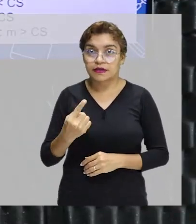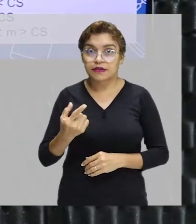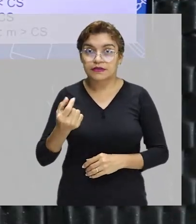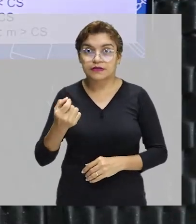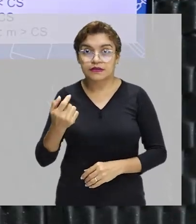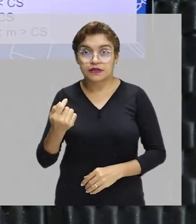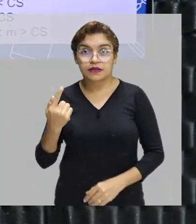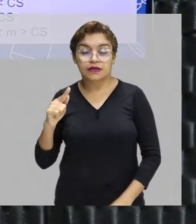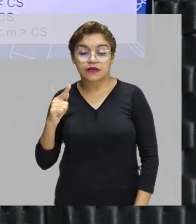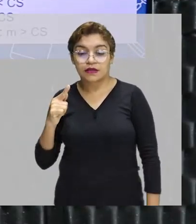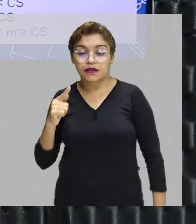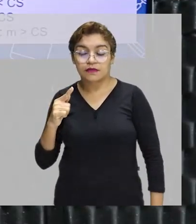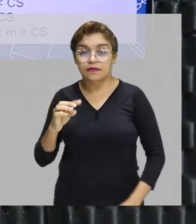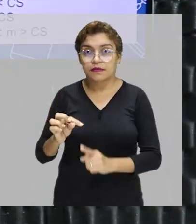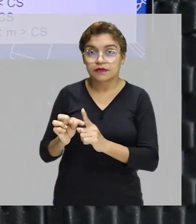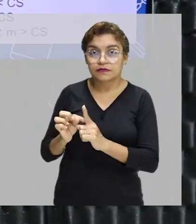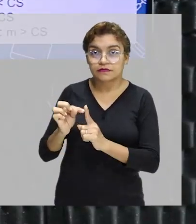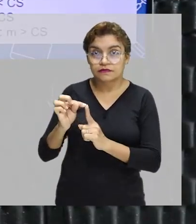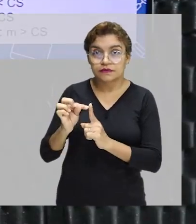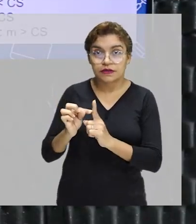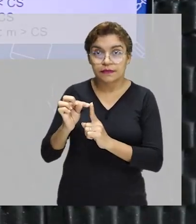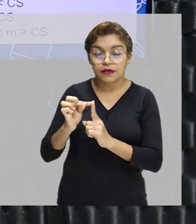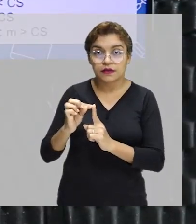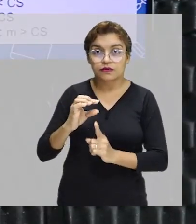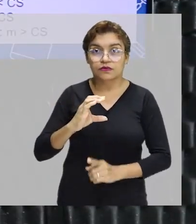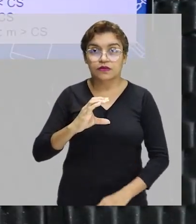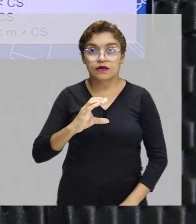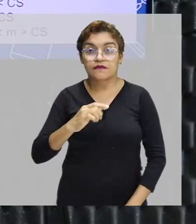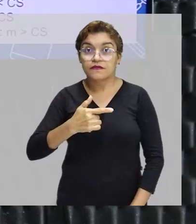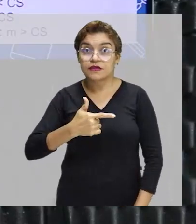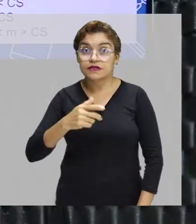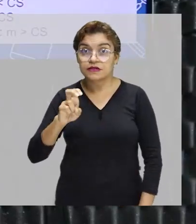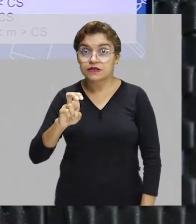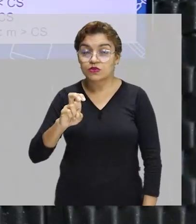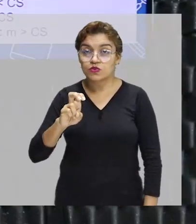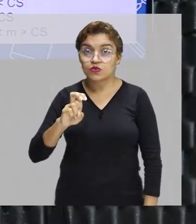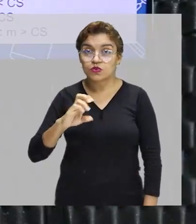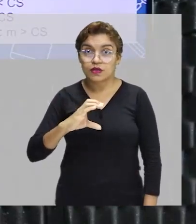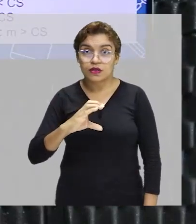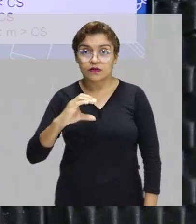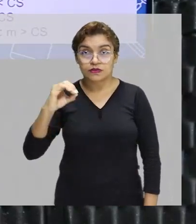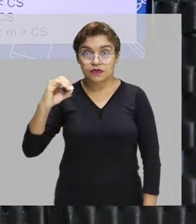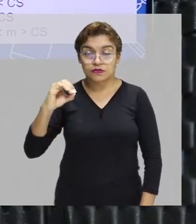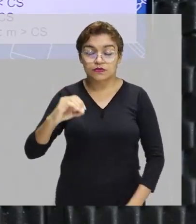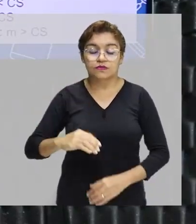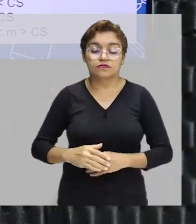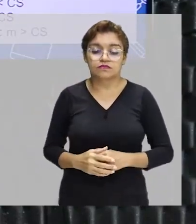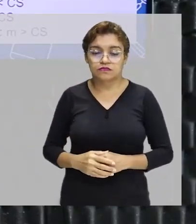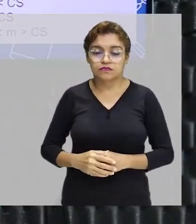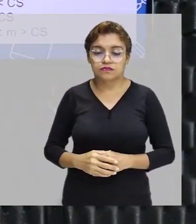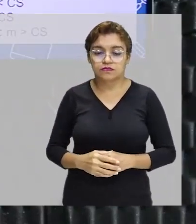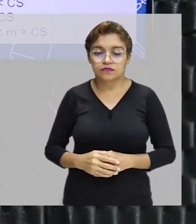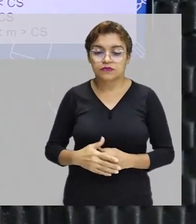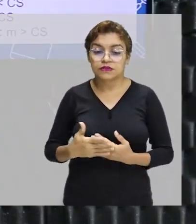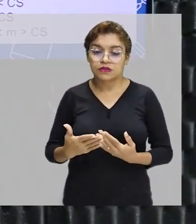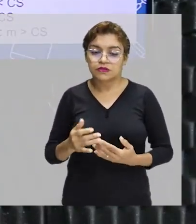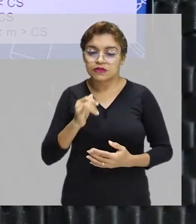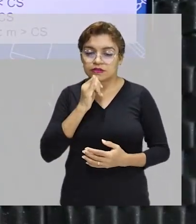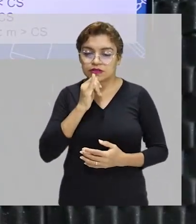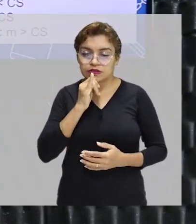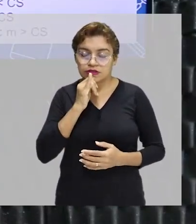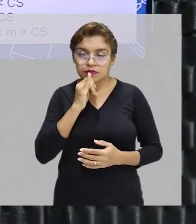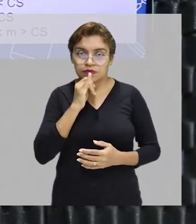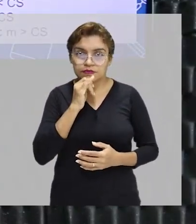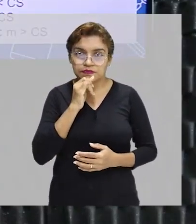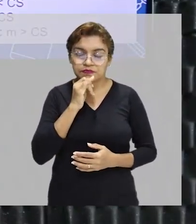a 25 graus Celsius. Turminha, com base nesse coeficiente, se dissolvermos em 100 gramas